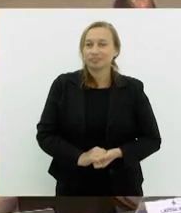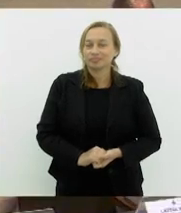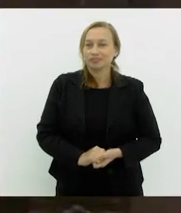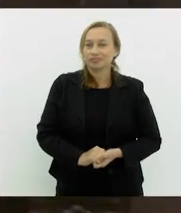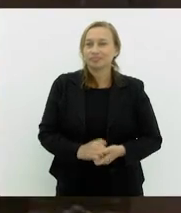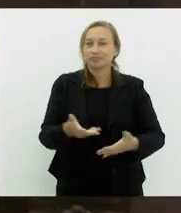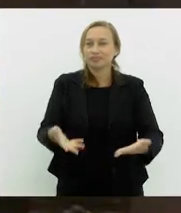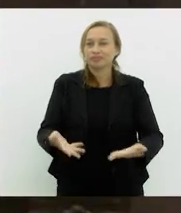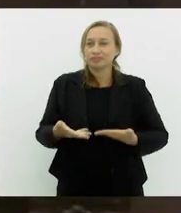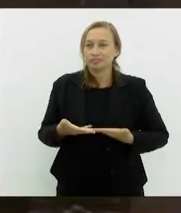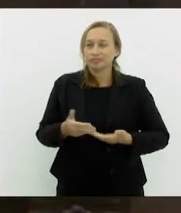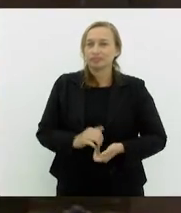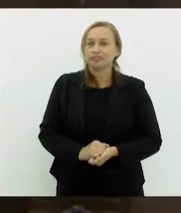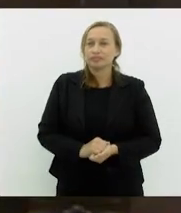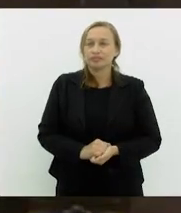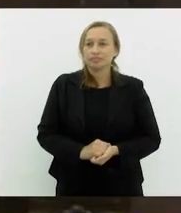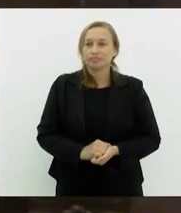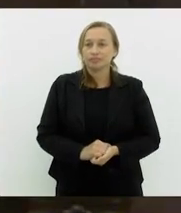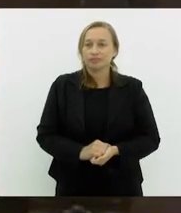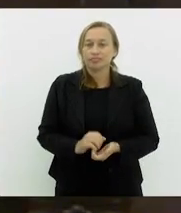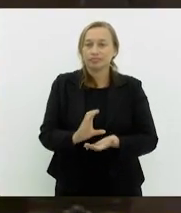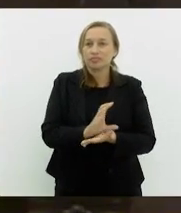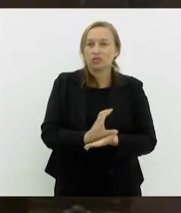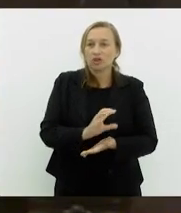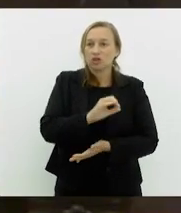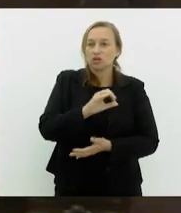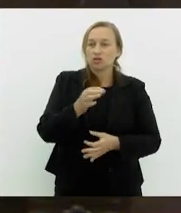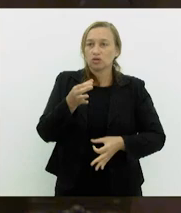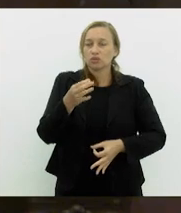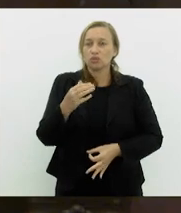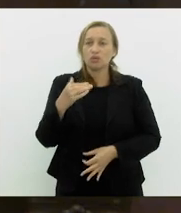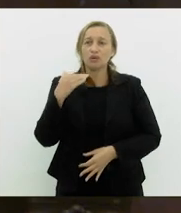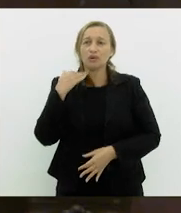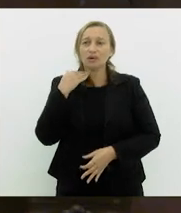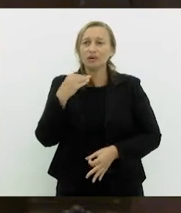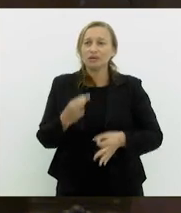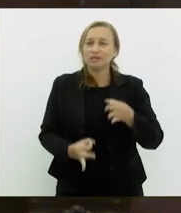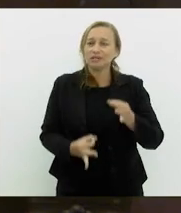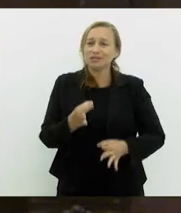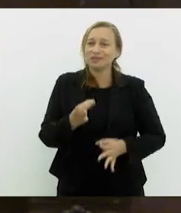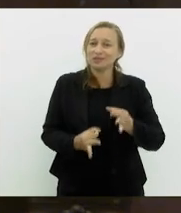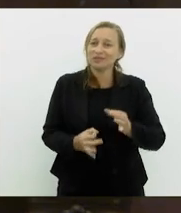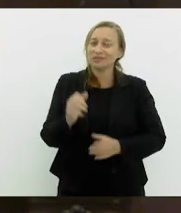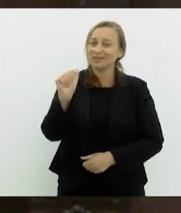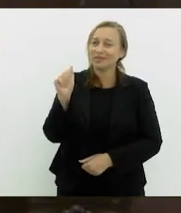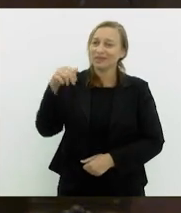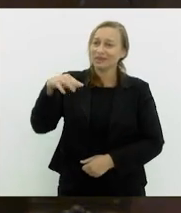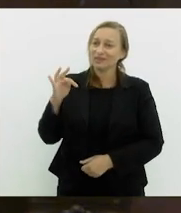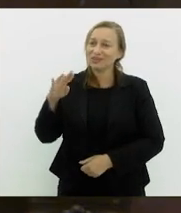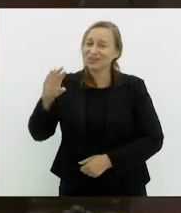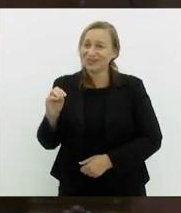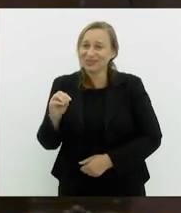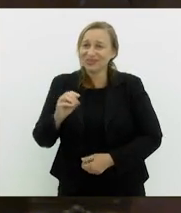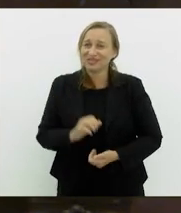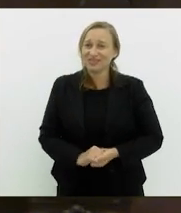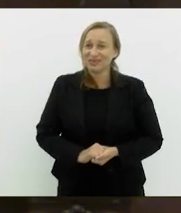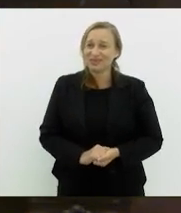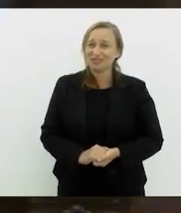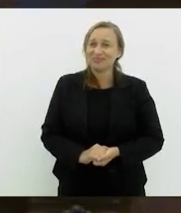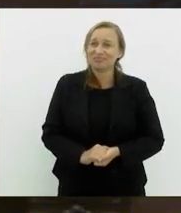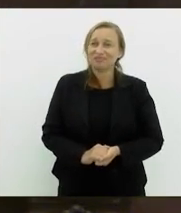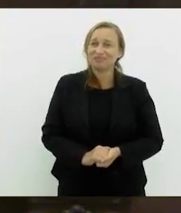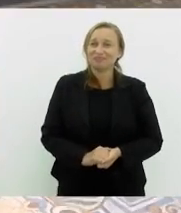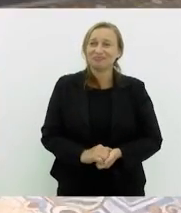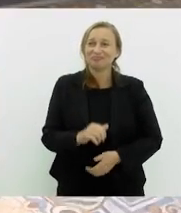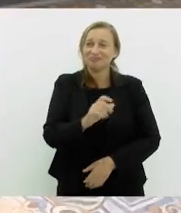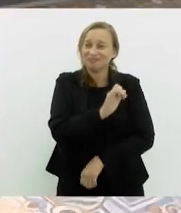Convidamos ainda o conselheiro juiz Antônio Guaraná, presidente do Tribunal de Contas do município do Rio de Janeiro.